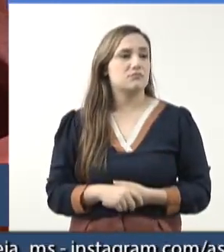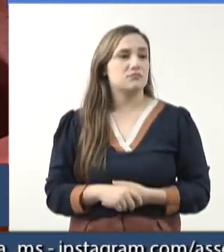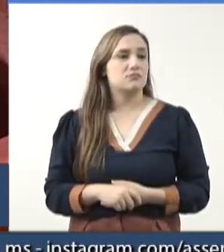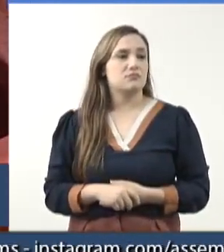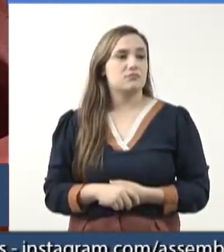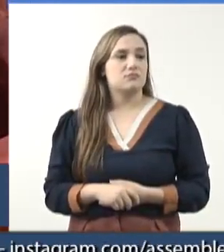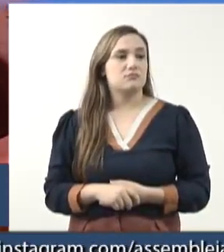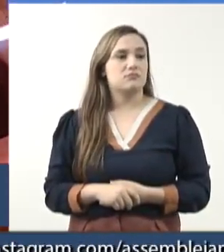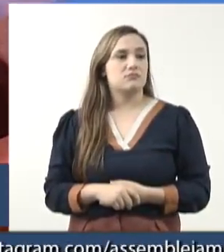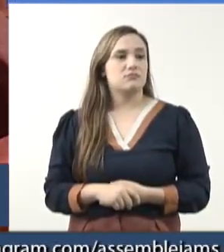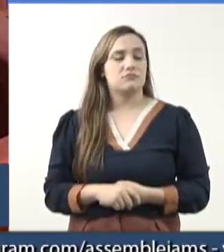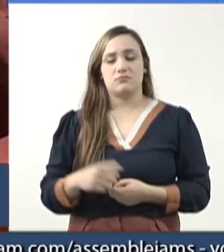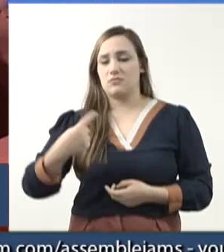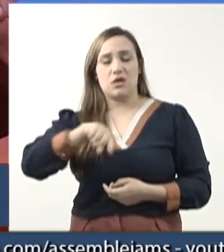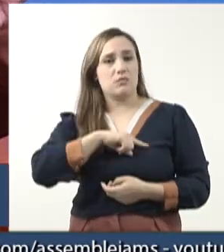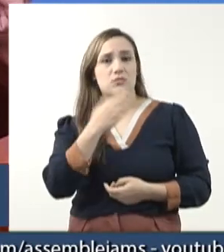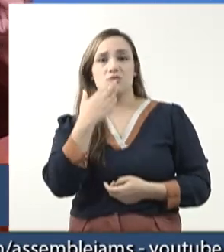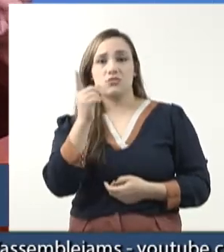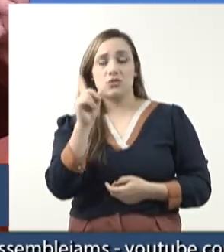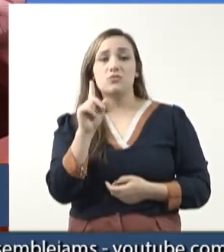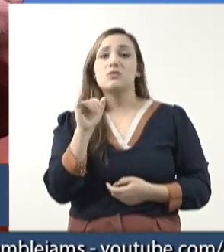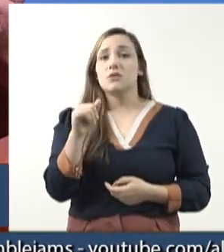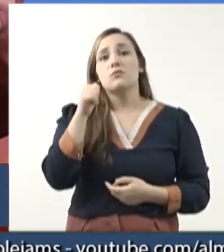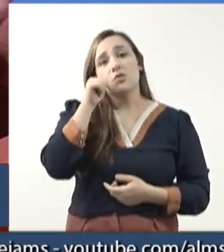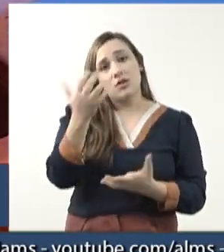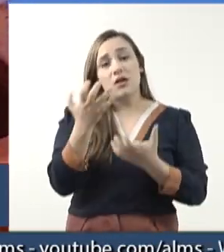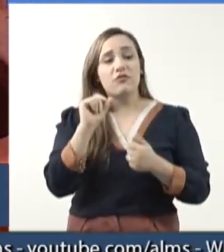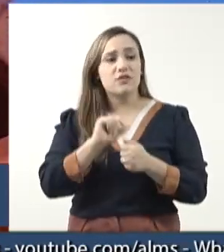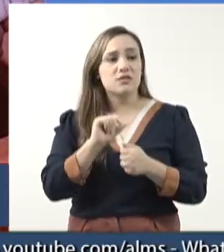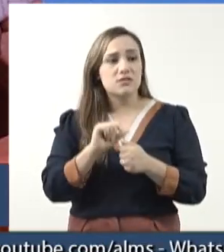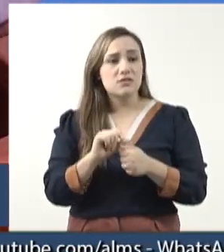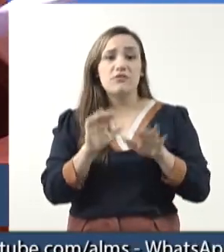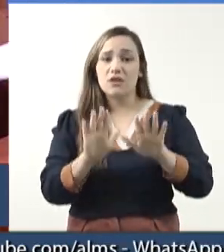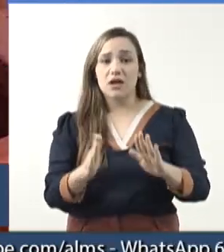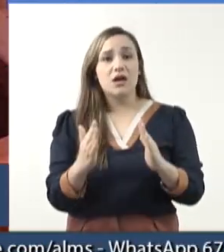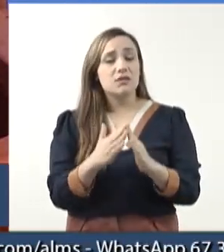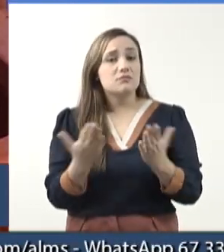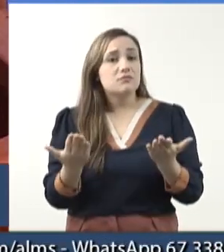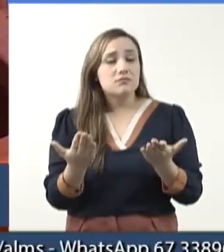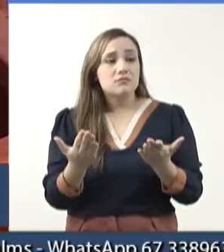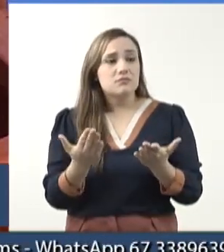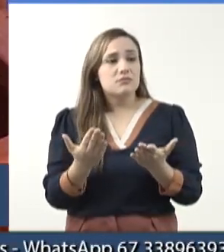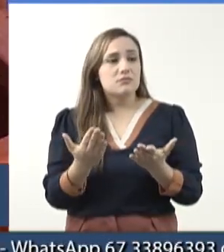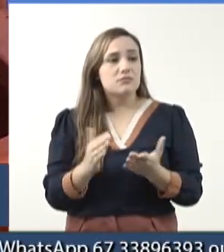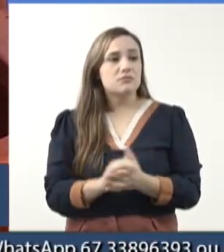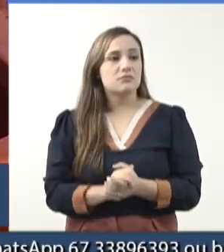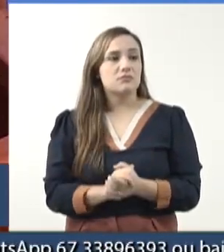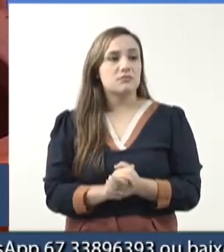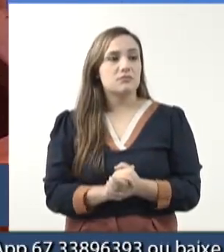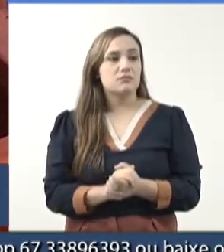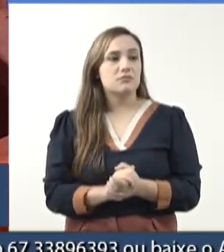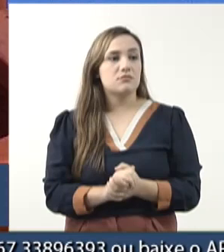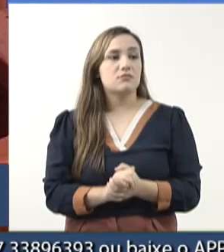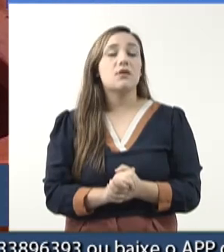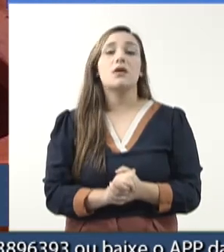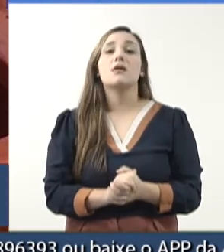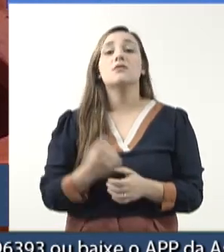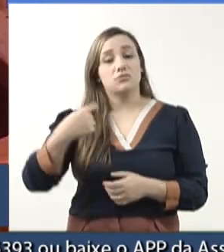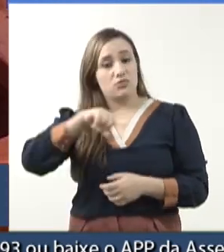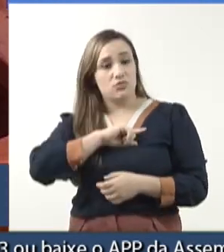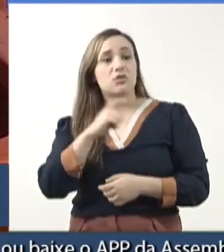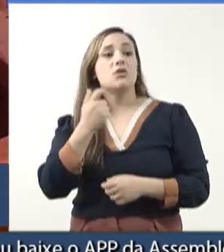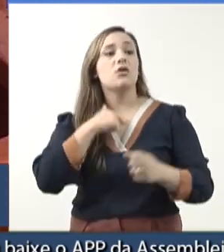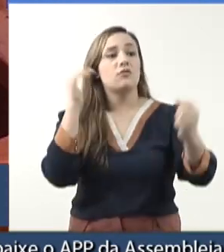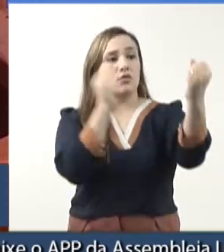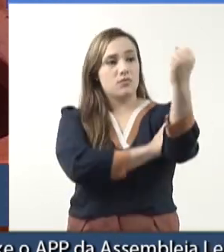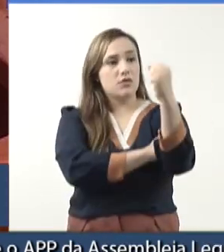para isso. E se as mulheres querem fazer isso, ficar em casa, nós, e eu sou uma feminista, de movimento